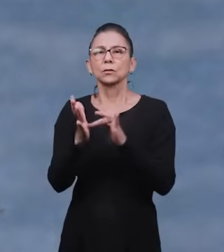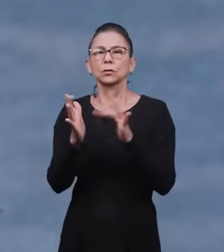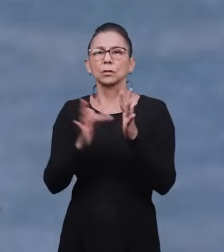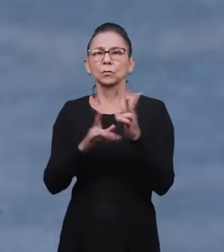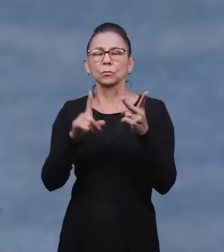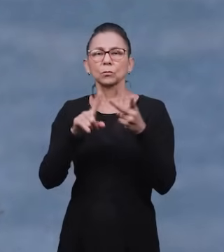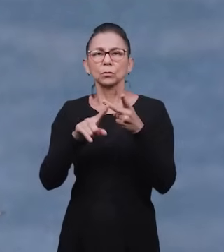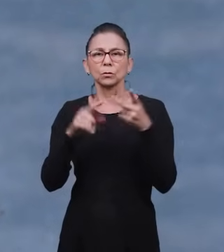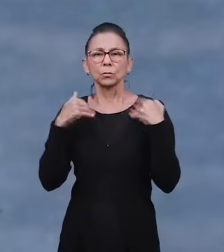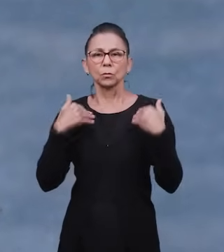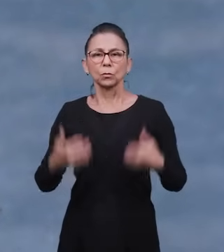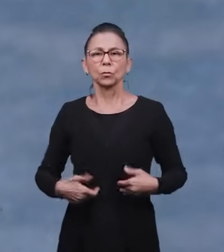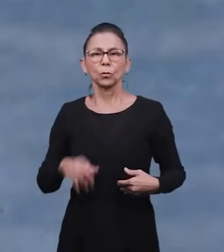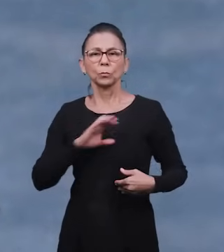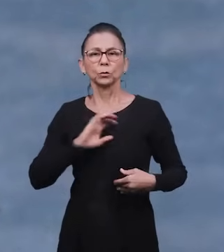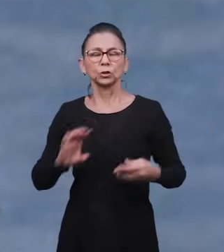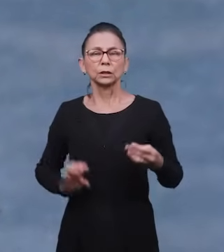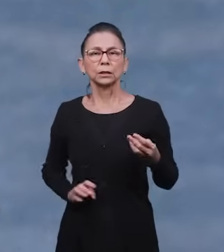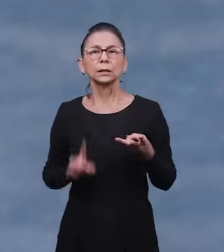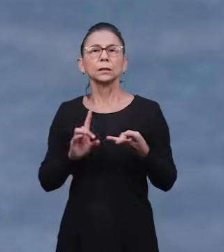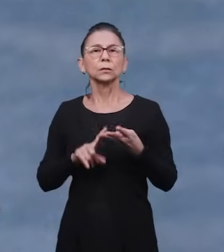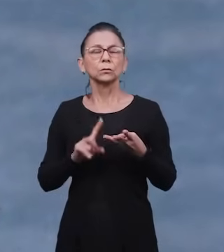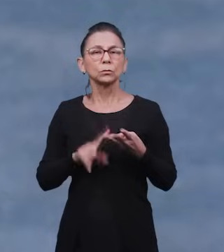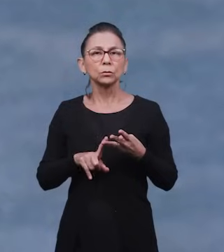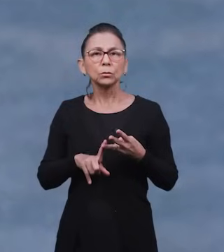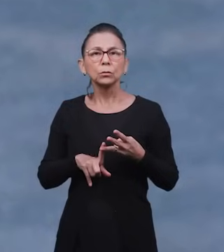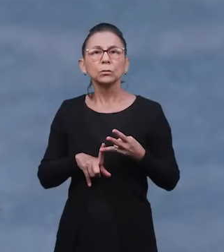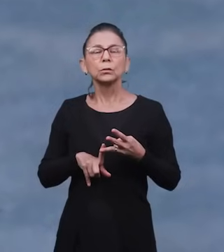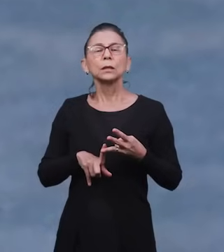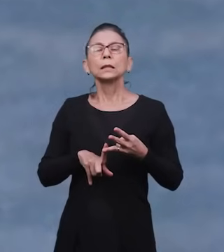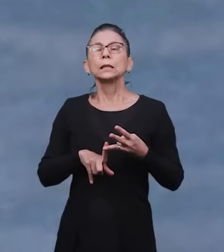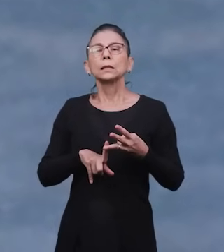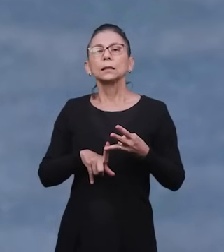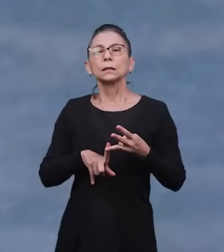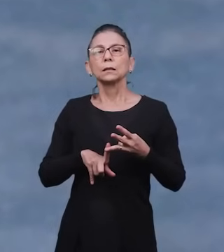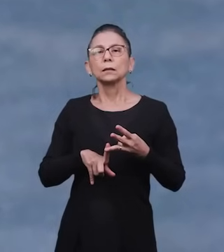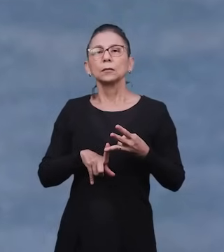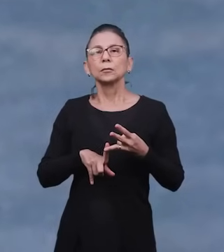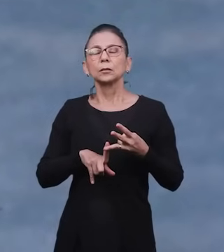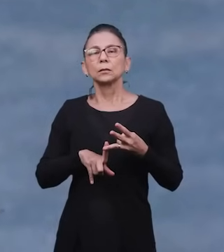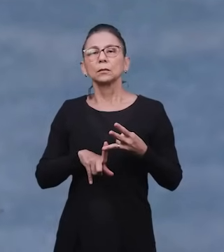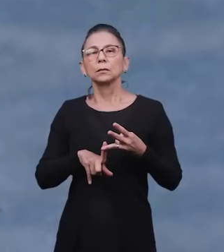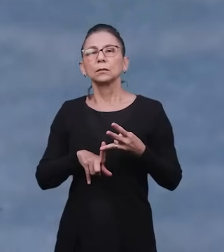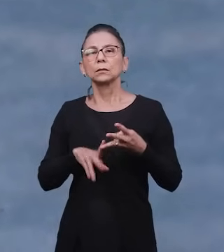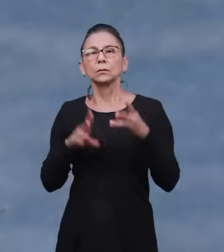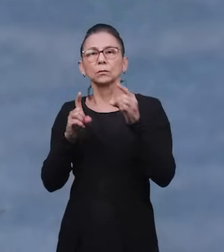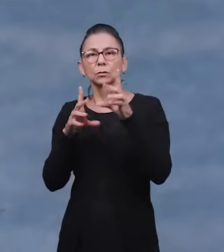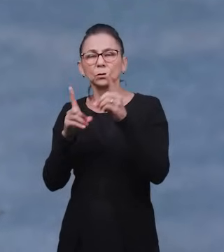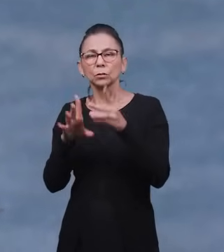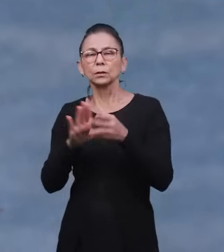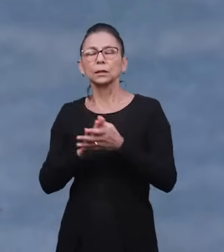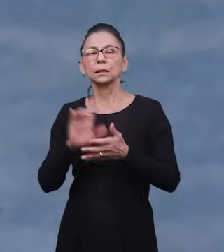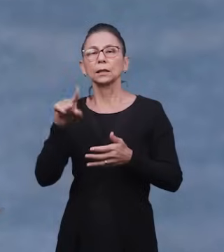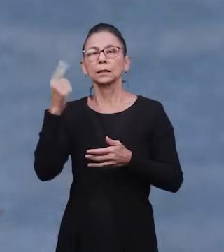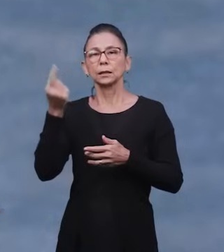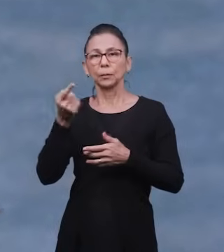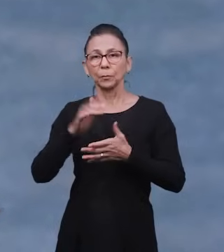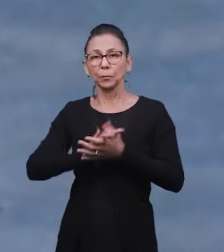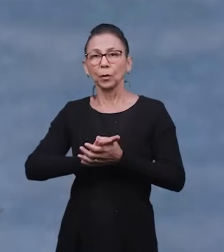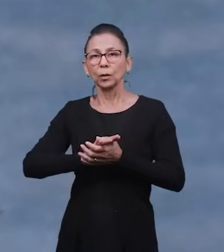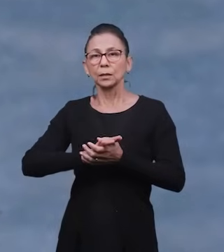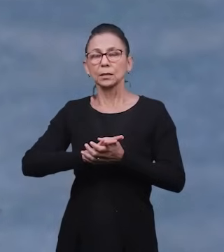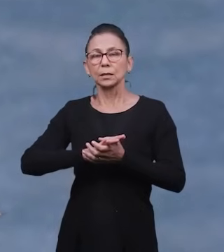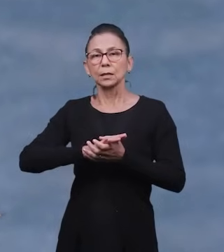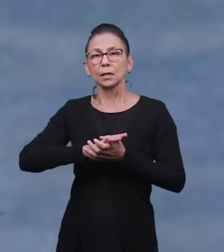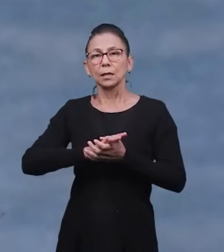corpo, saiu, em pouco tempo ele negou tudo isso. Pode fazer as contas aí, você lê, você que é um camarada